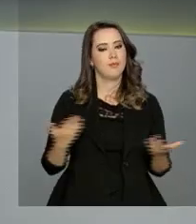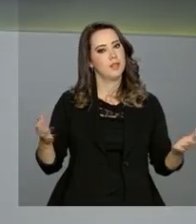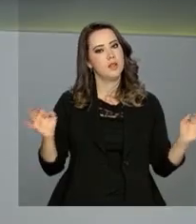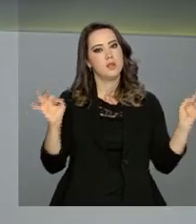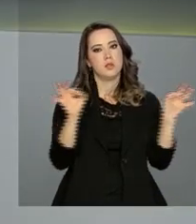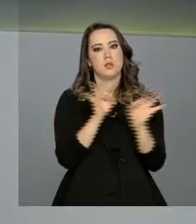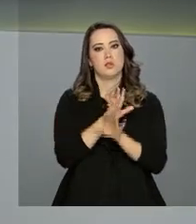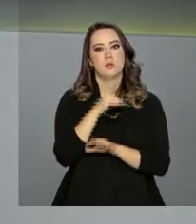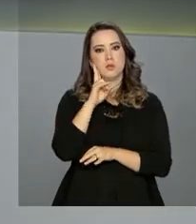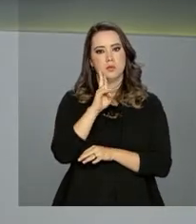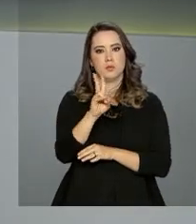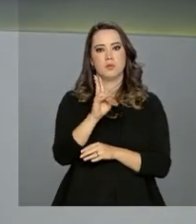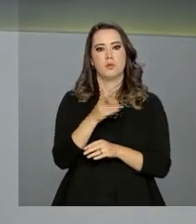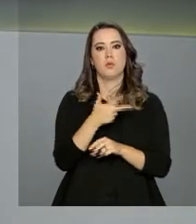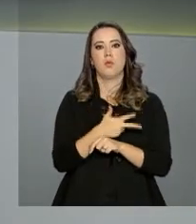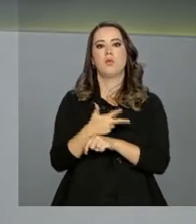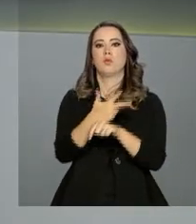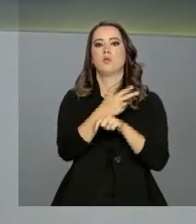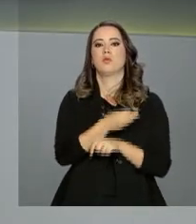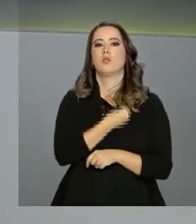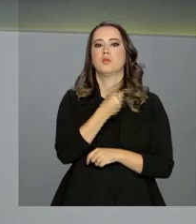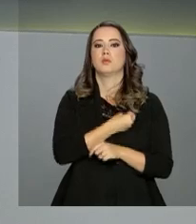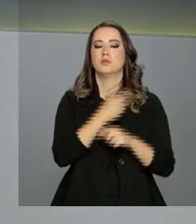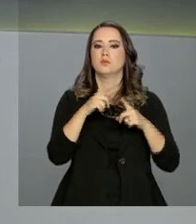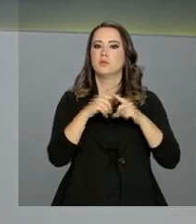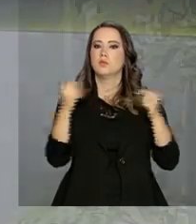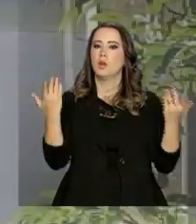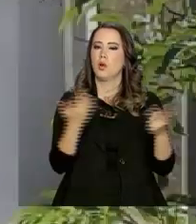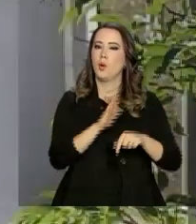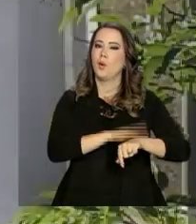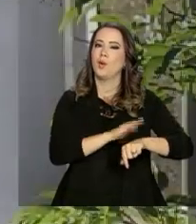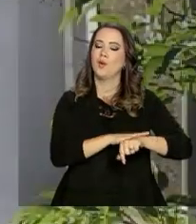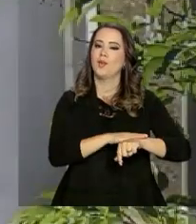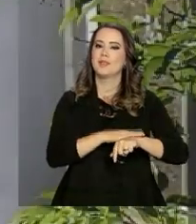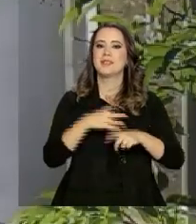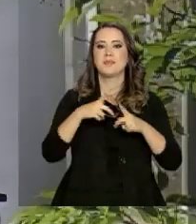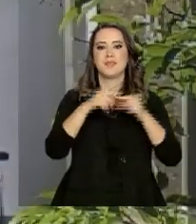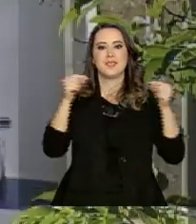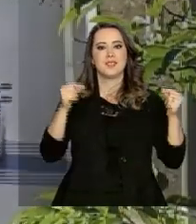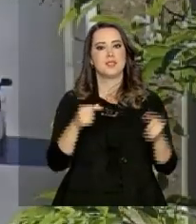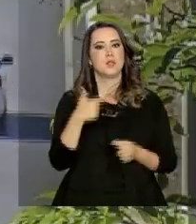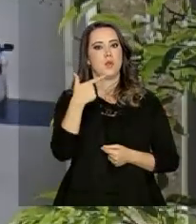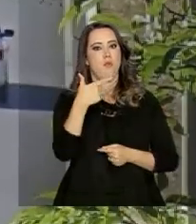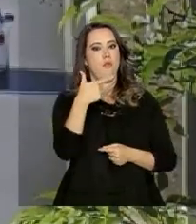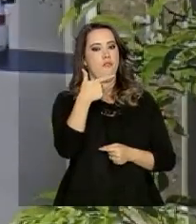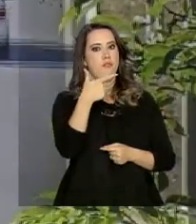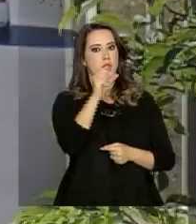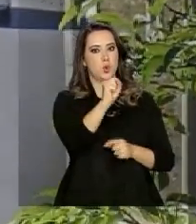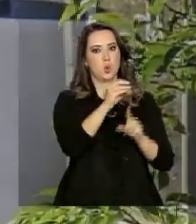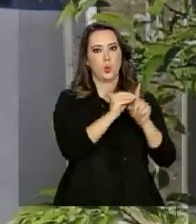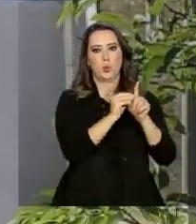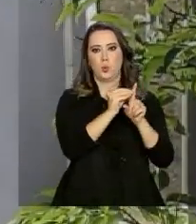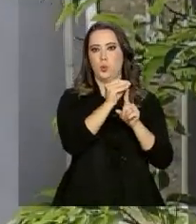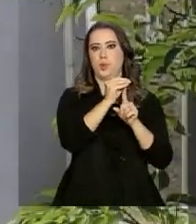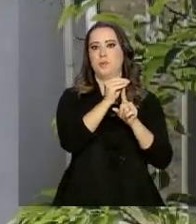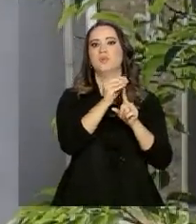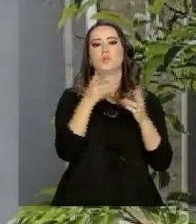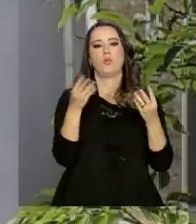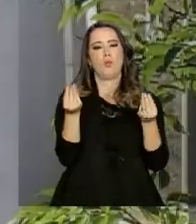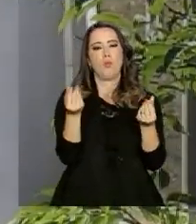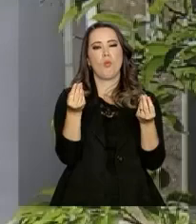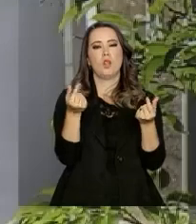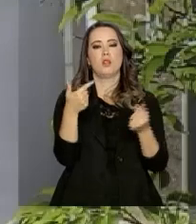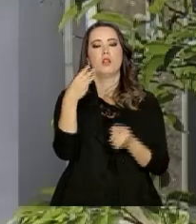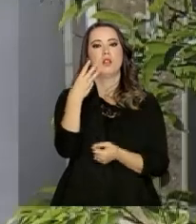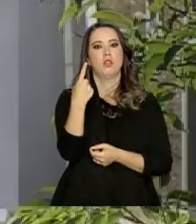gente encerra esta edição com imagens ao vivo de brasília neste momento na capital federal faz 28 graus ea umidade relativa do ar está em